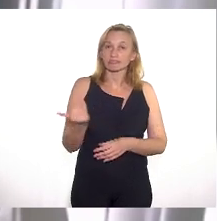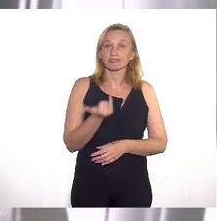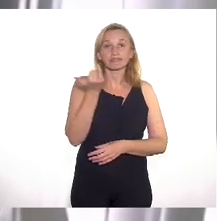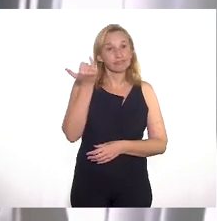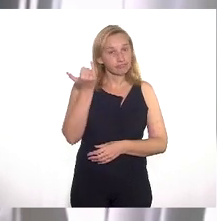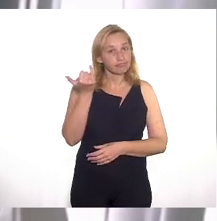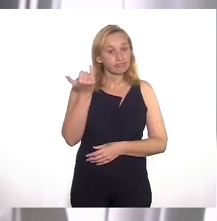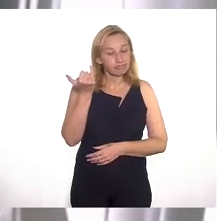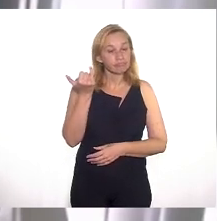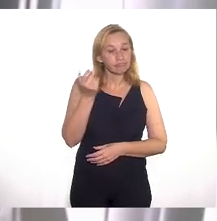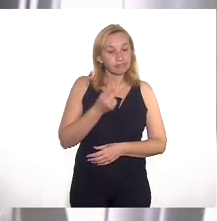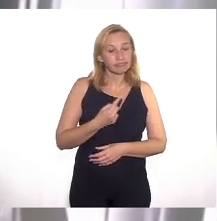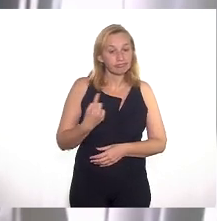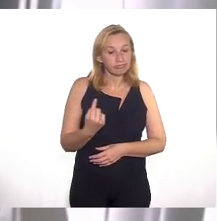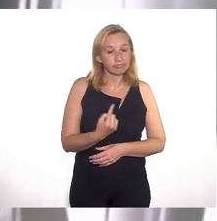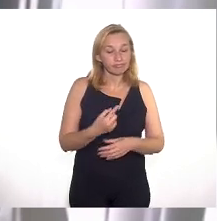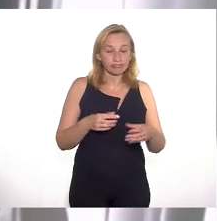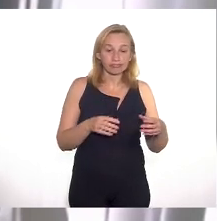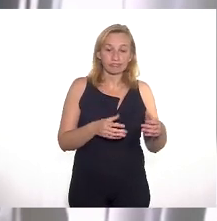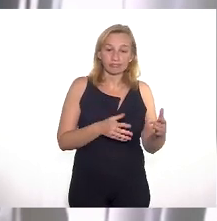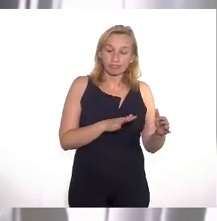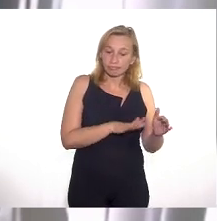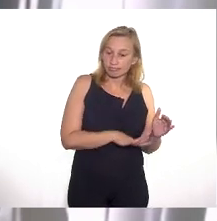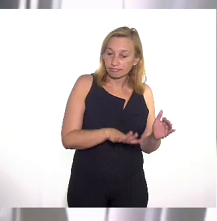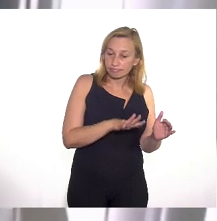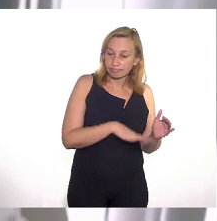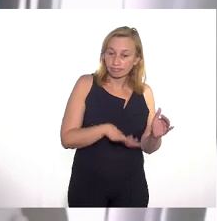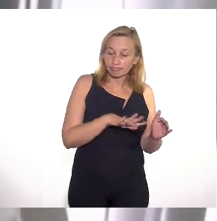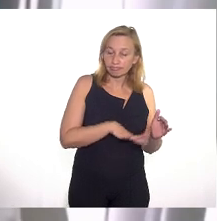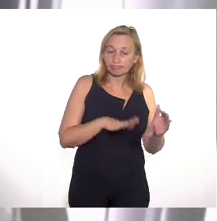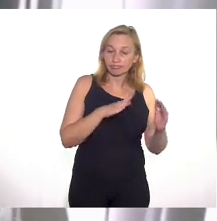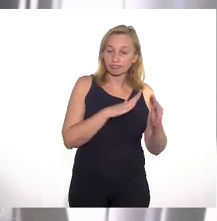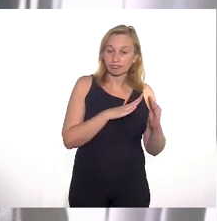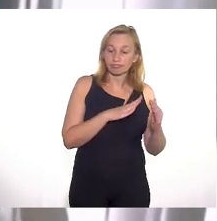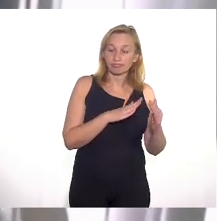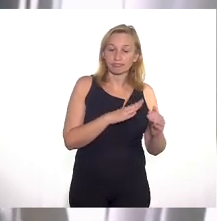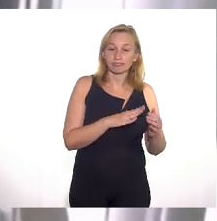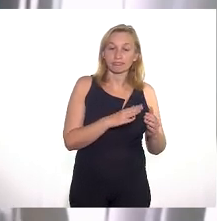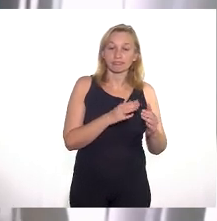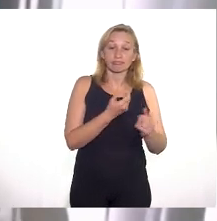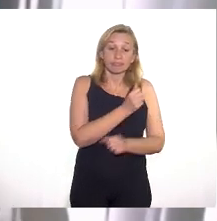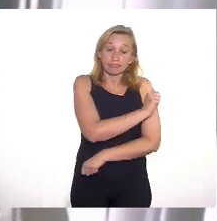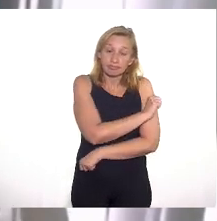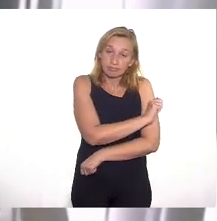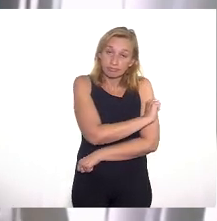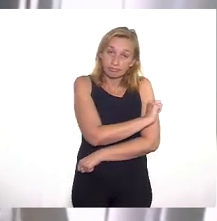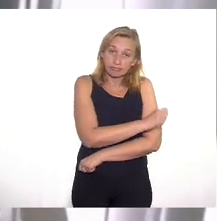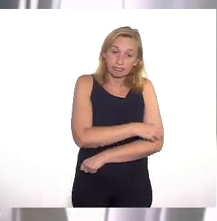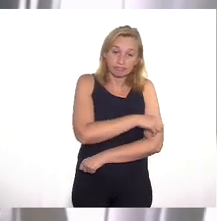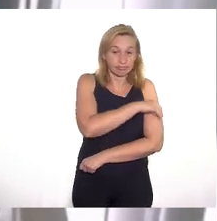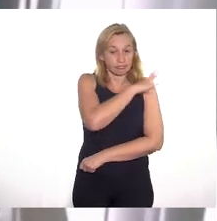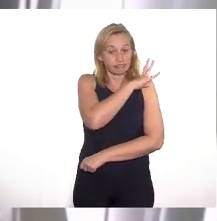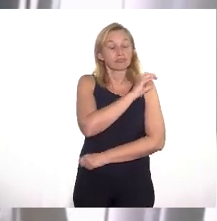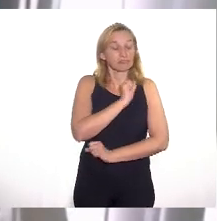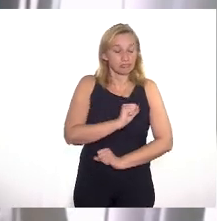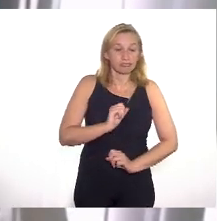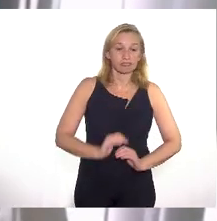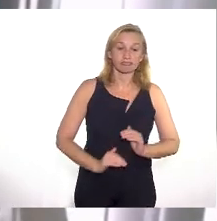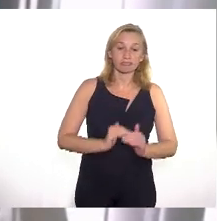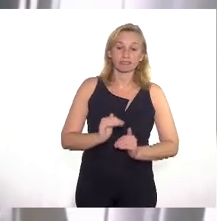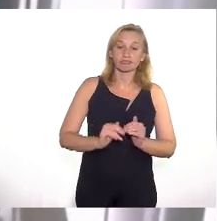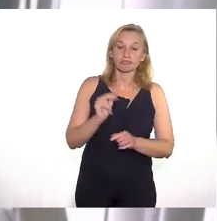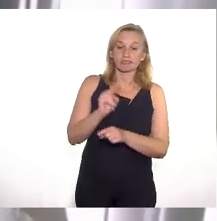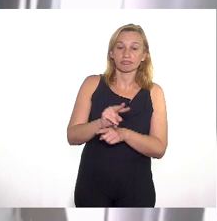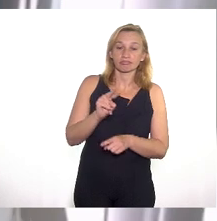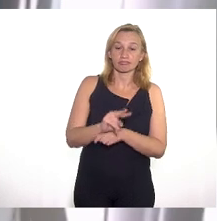importante, sobretudo que a nossa garotada, né, nossos estudantes de educação básica, principalmente, possam desenvolver esse valor, né, da preservação